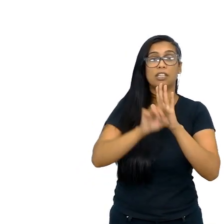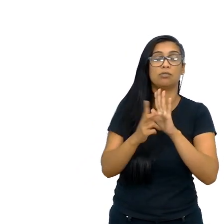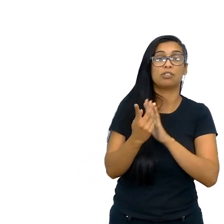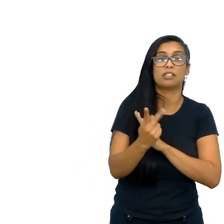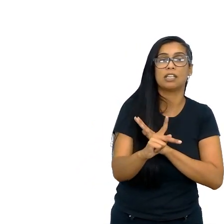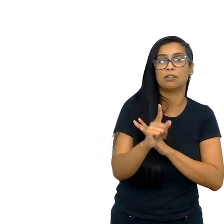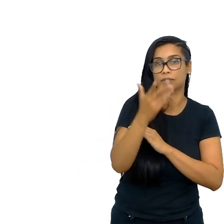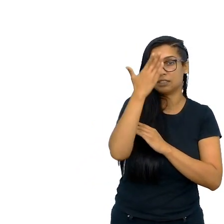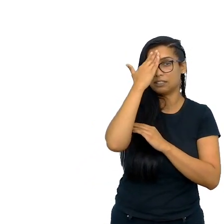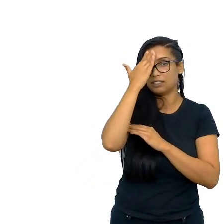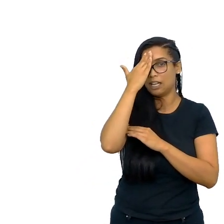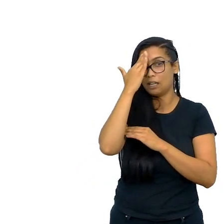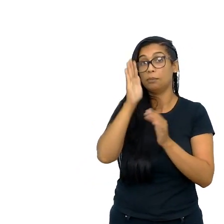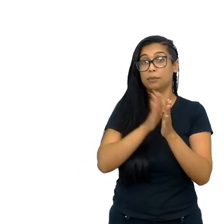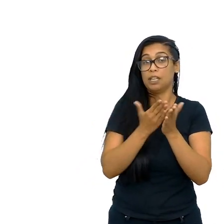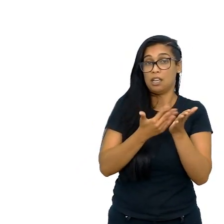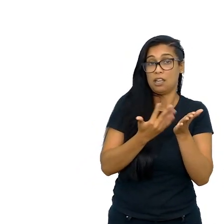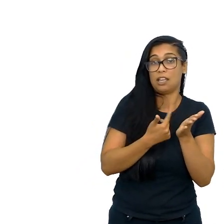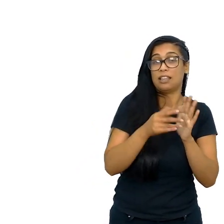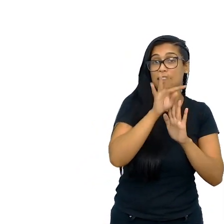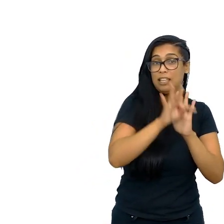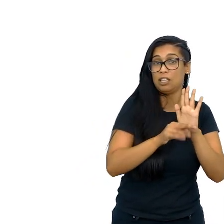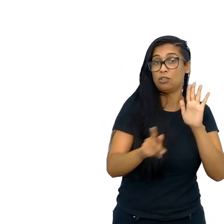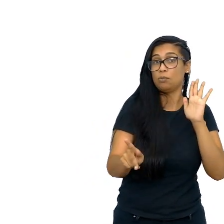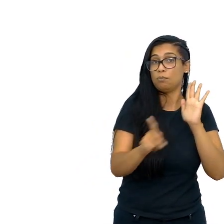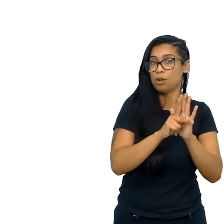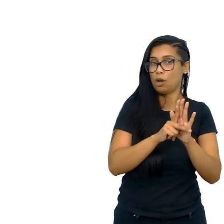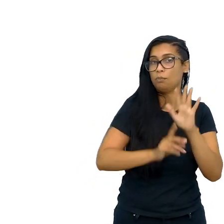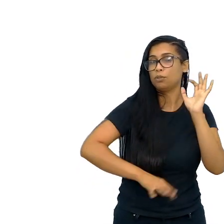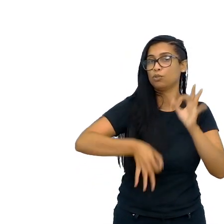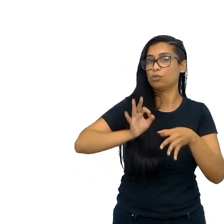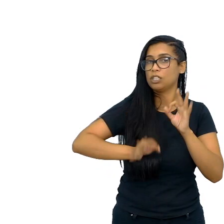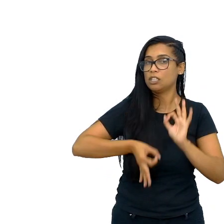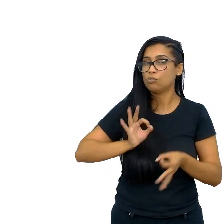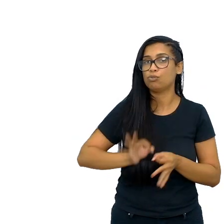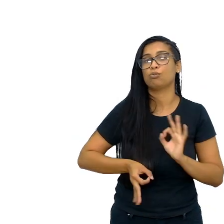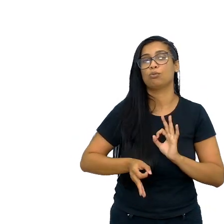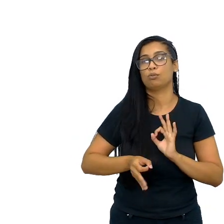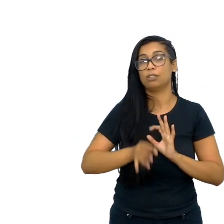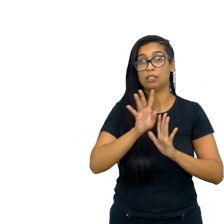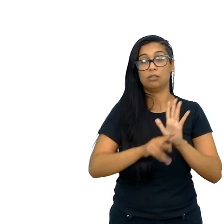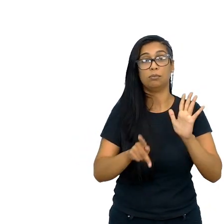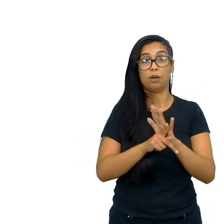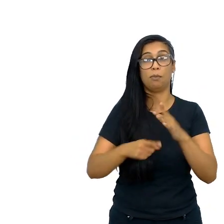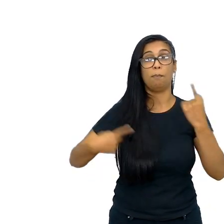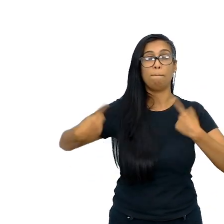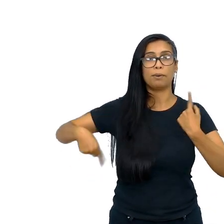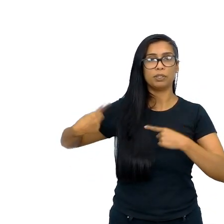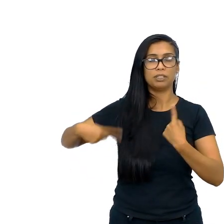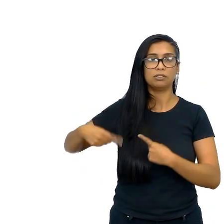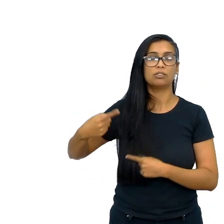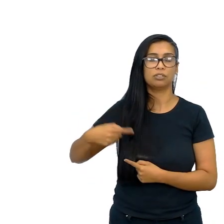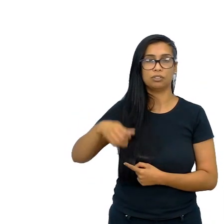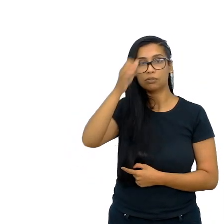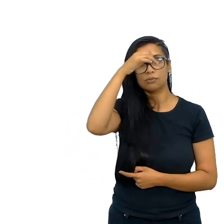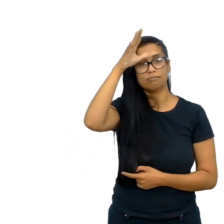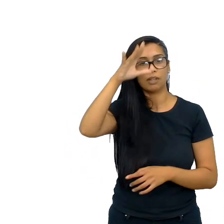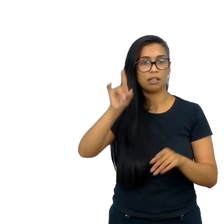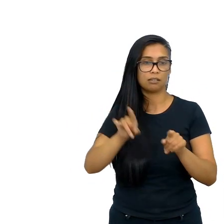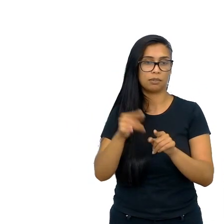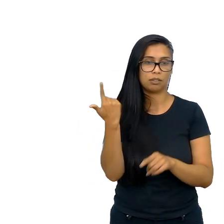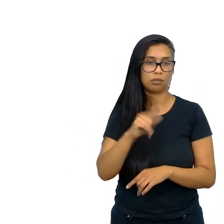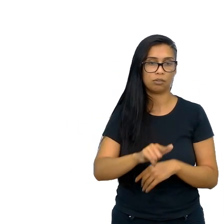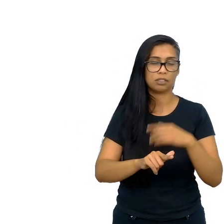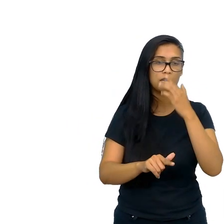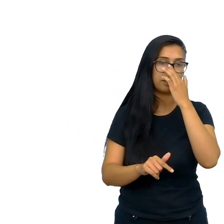mais jurídicos, né, textos aí voltados também para essa questão de valores éticos e políticos também. Então, aqui, quando